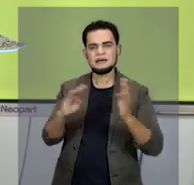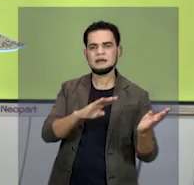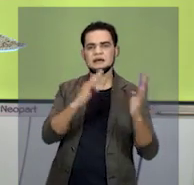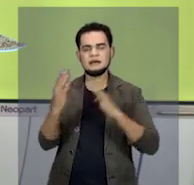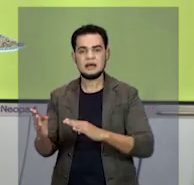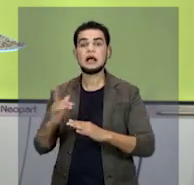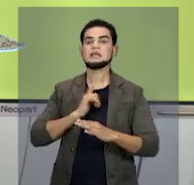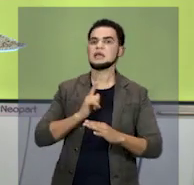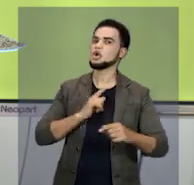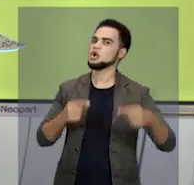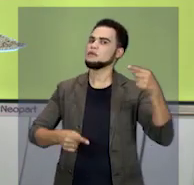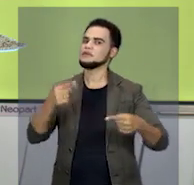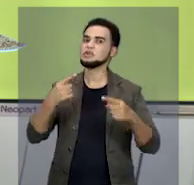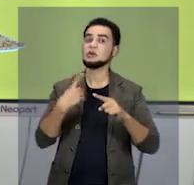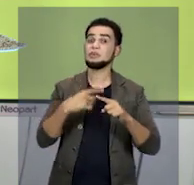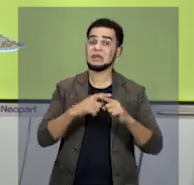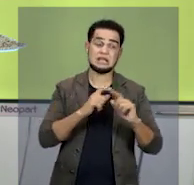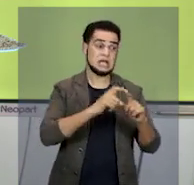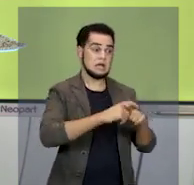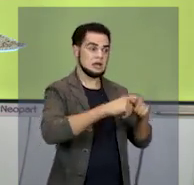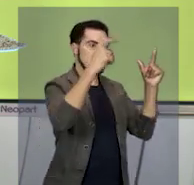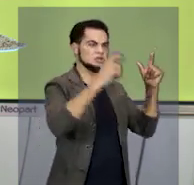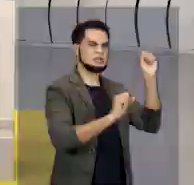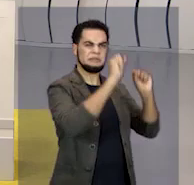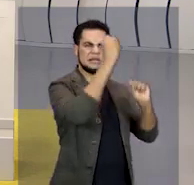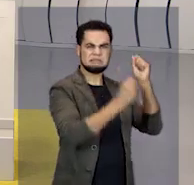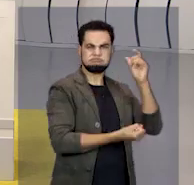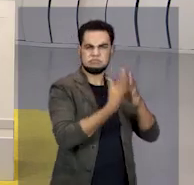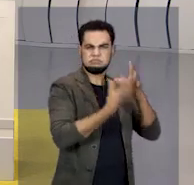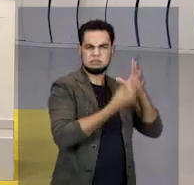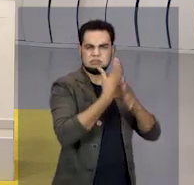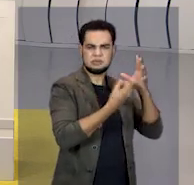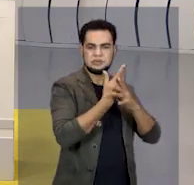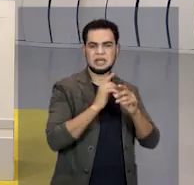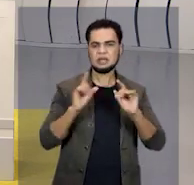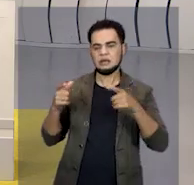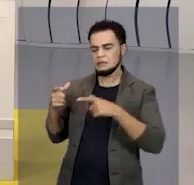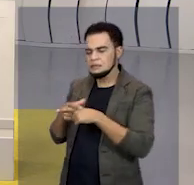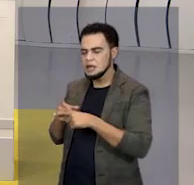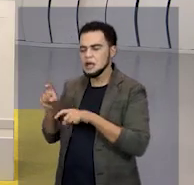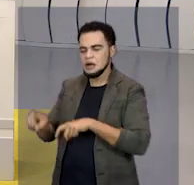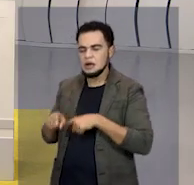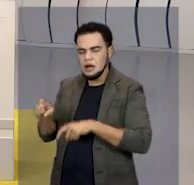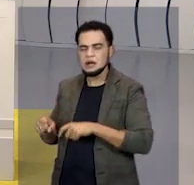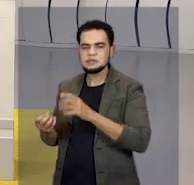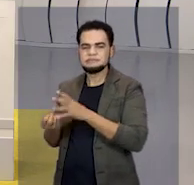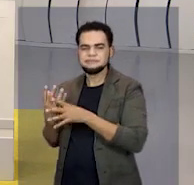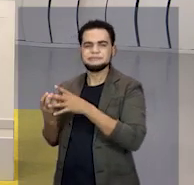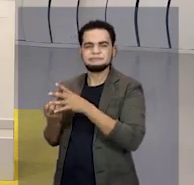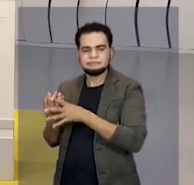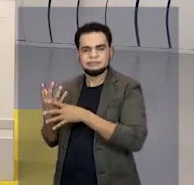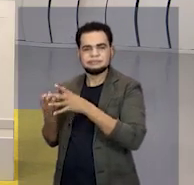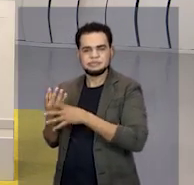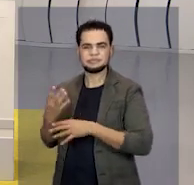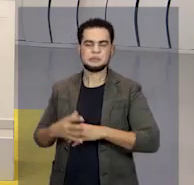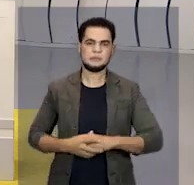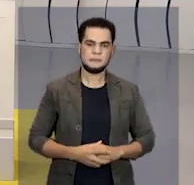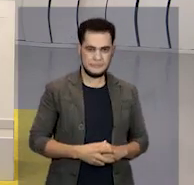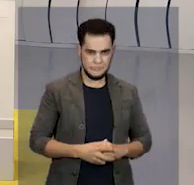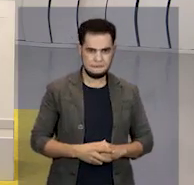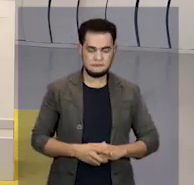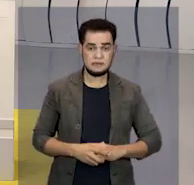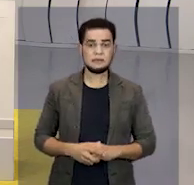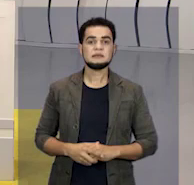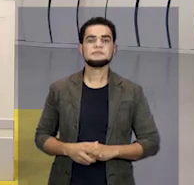grande produtor rural e esse pequeno produtor rural, ok? Olha só, no Brasil, destaque, né, vamos